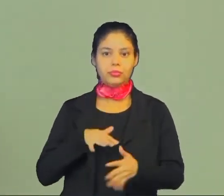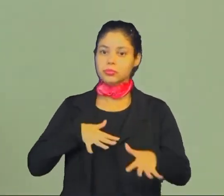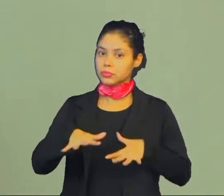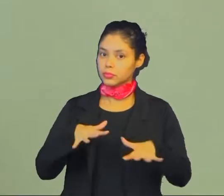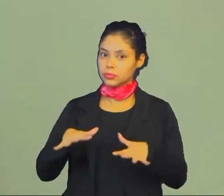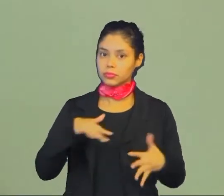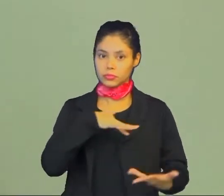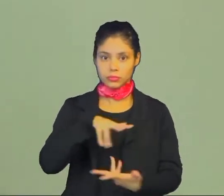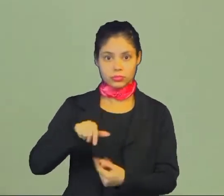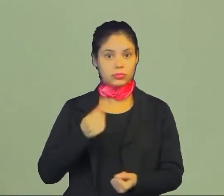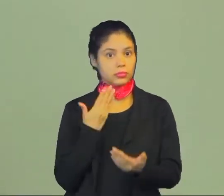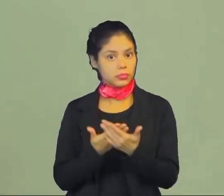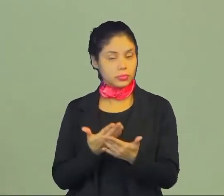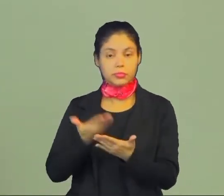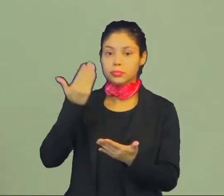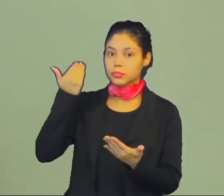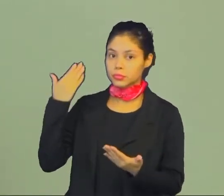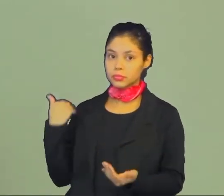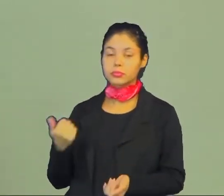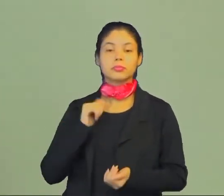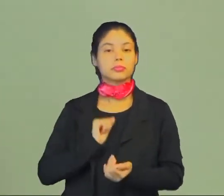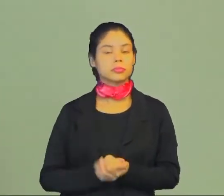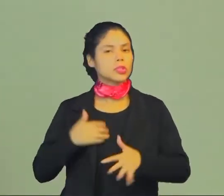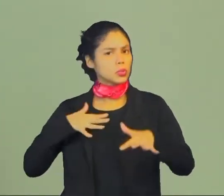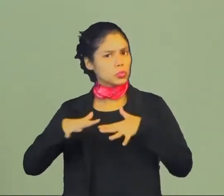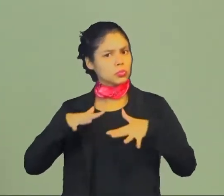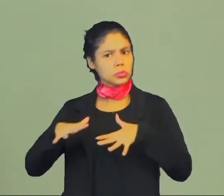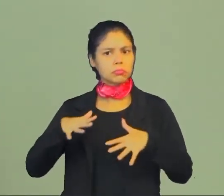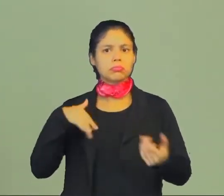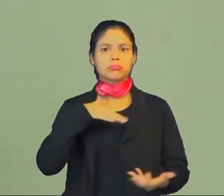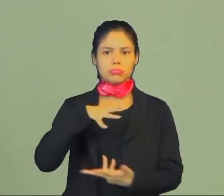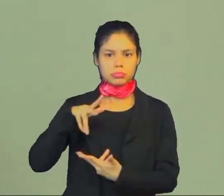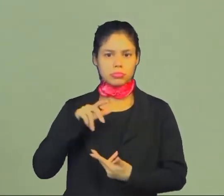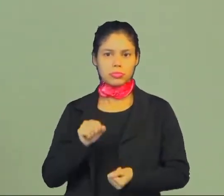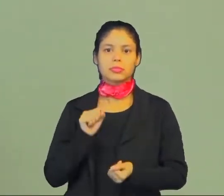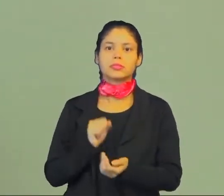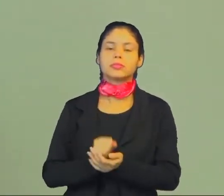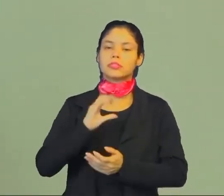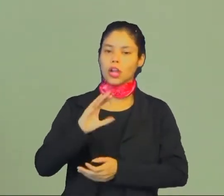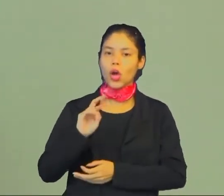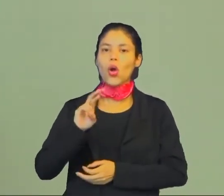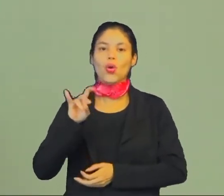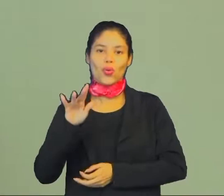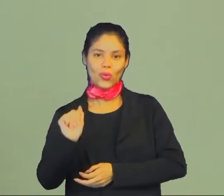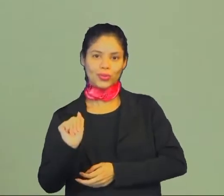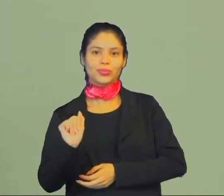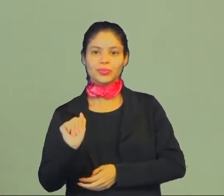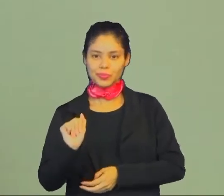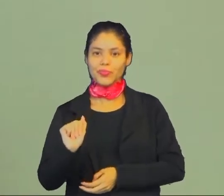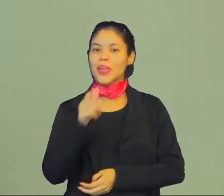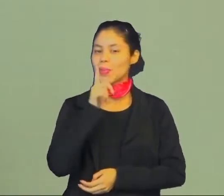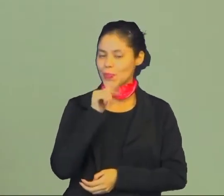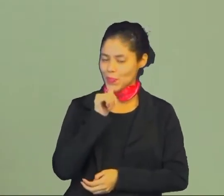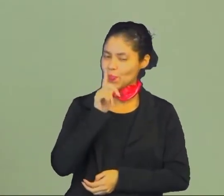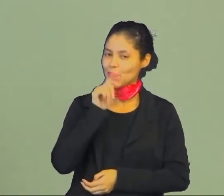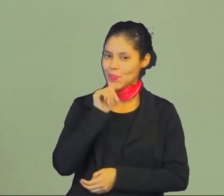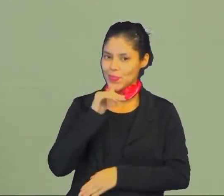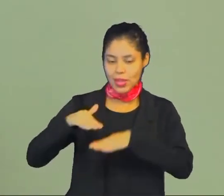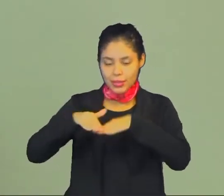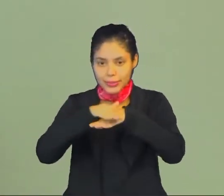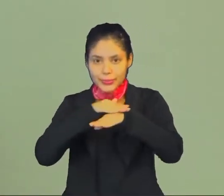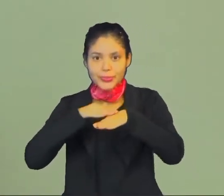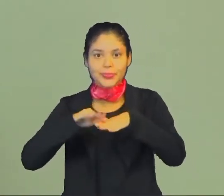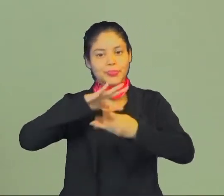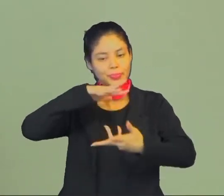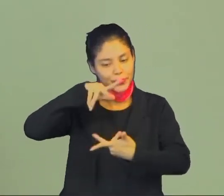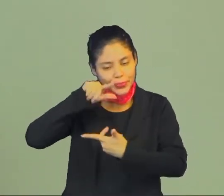da terra nas aulas anteriores nós te damos sobre a questão dos movimentos da Terra chegamos a crosta terrestre estudamos a água que existe na